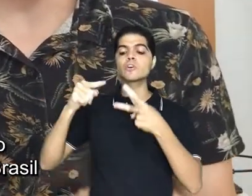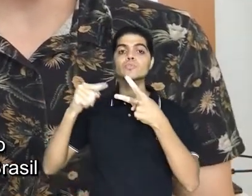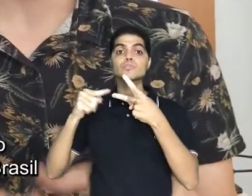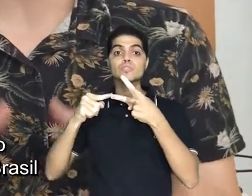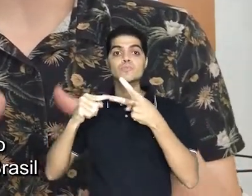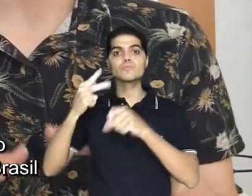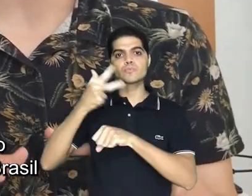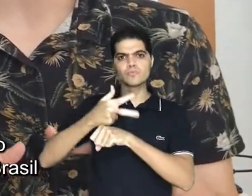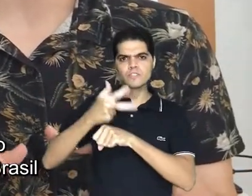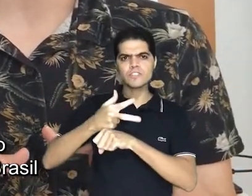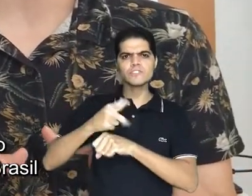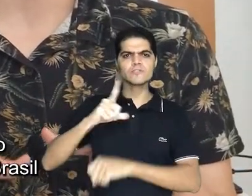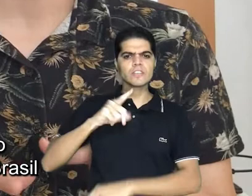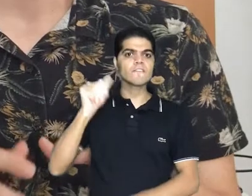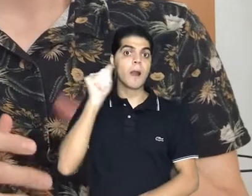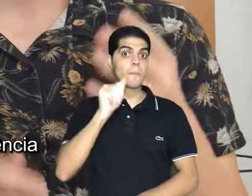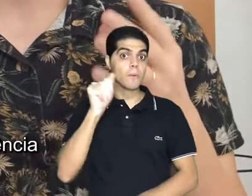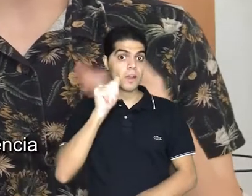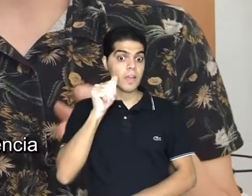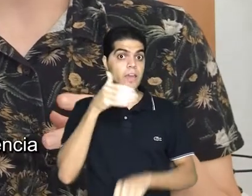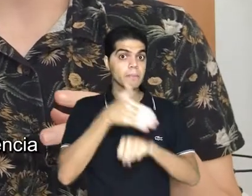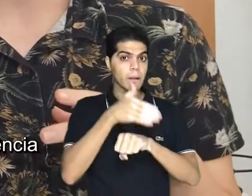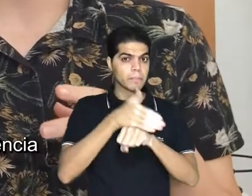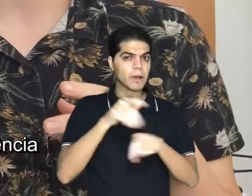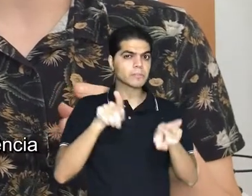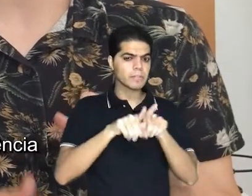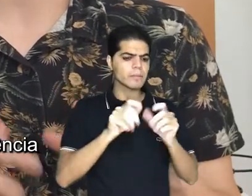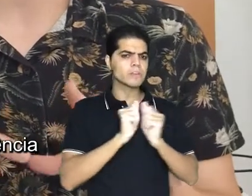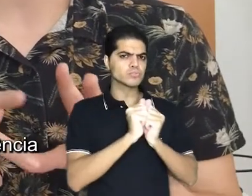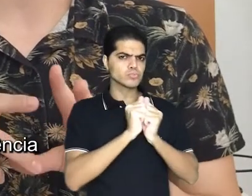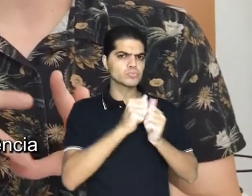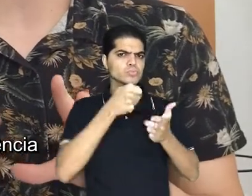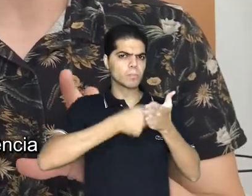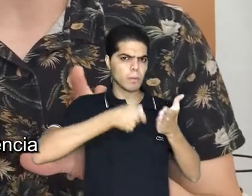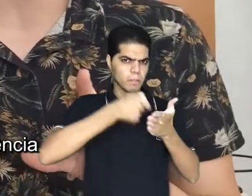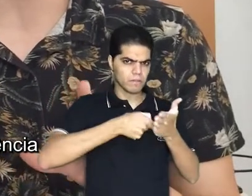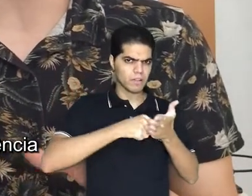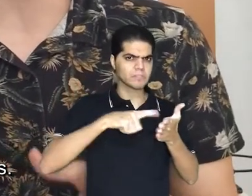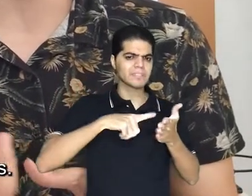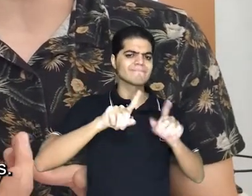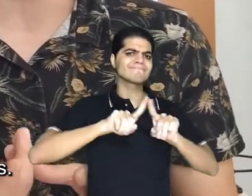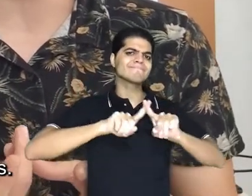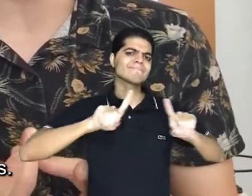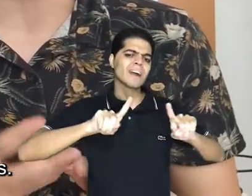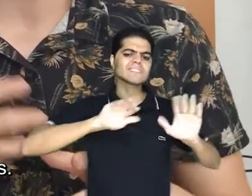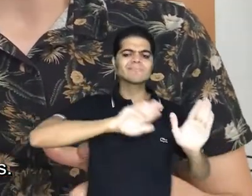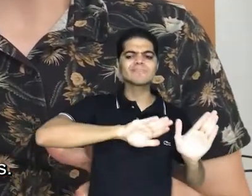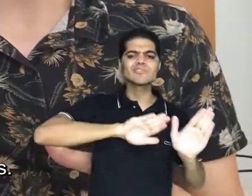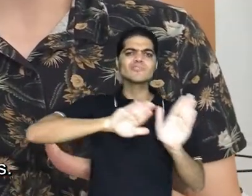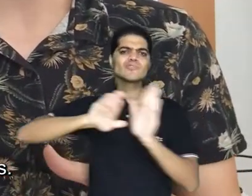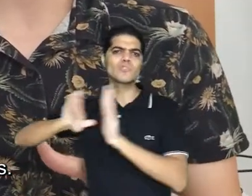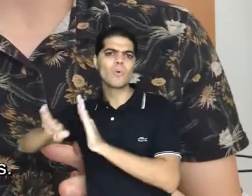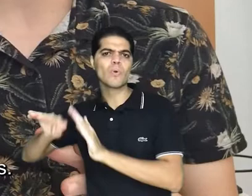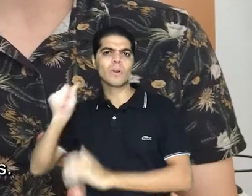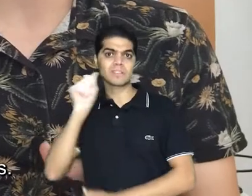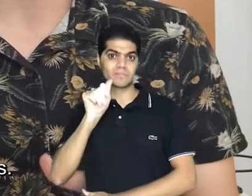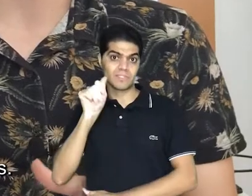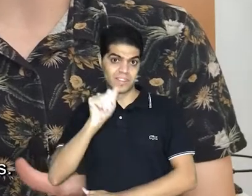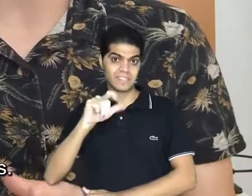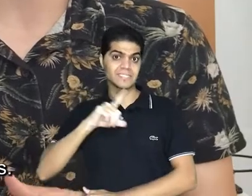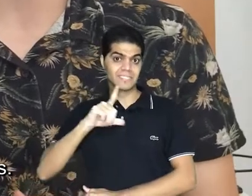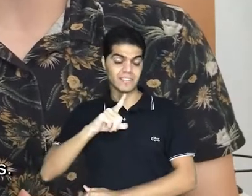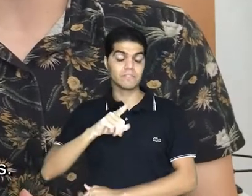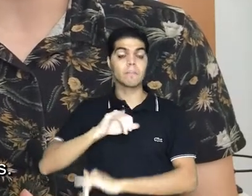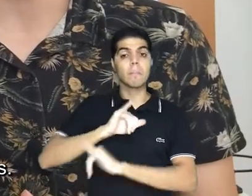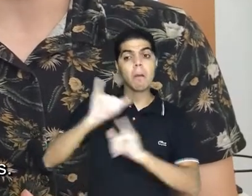participação das mulheres na independência do Brasil e percebam que elas são com frequência colocadas As Margens a narrativa oficial e aos poucos